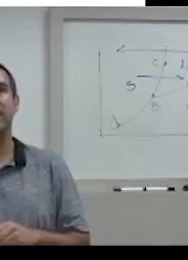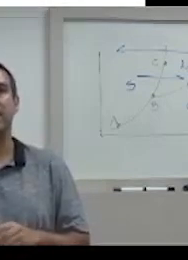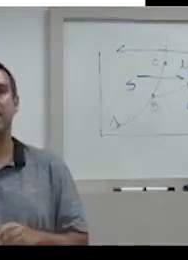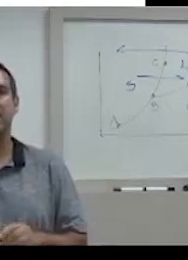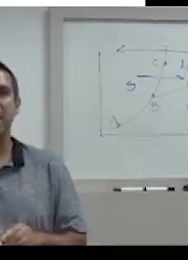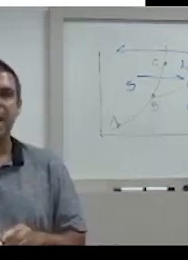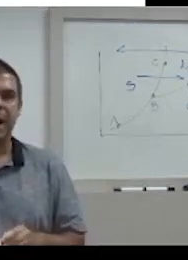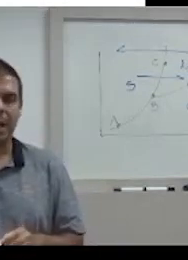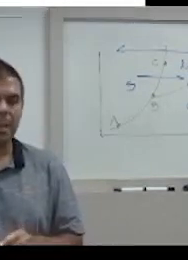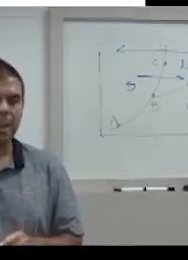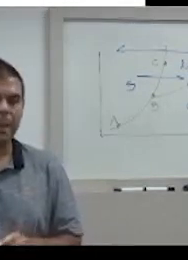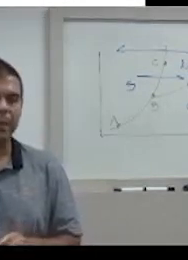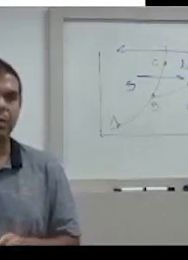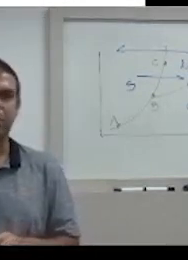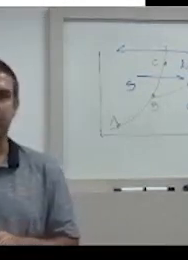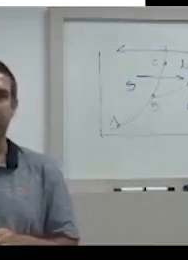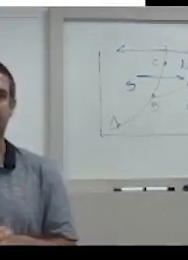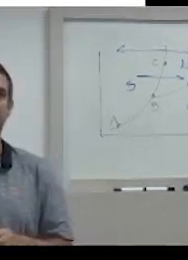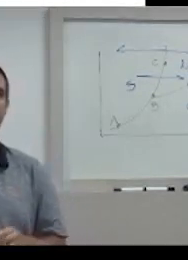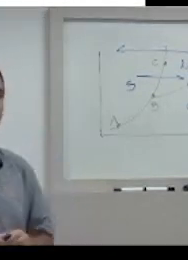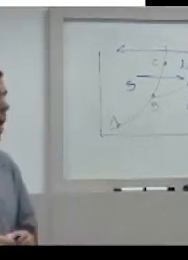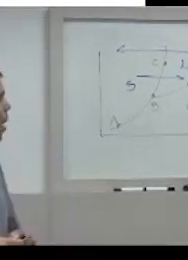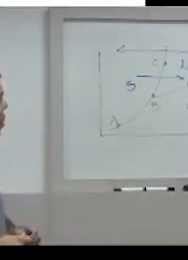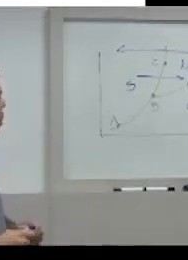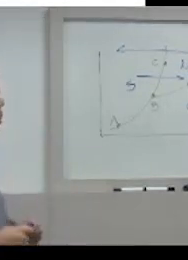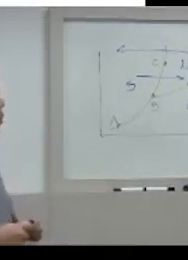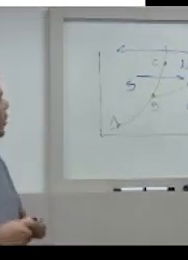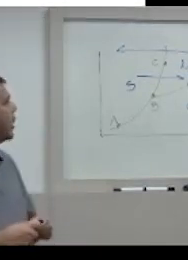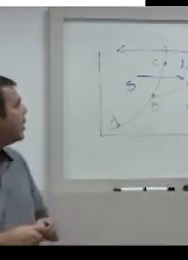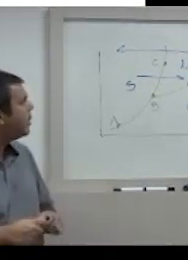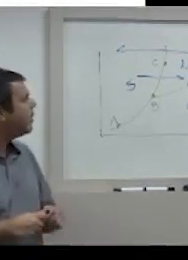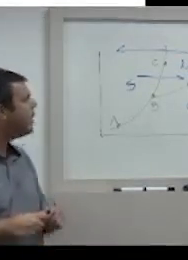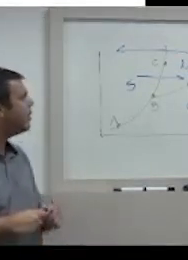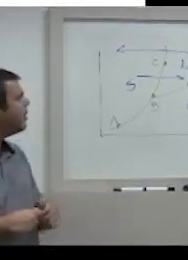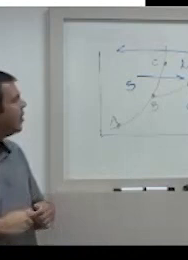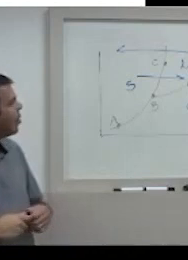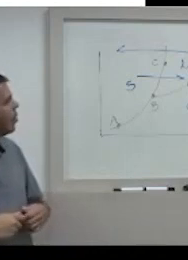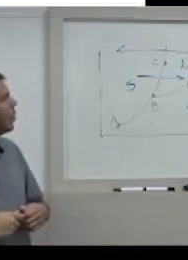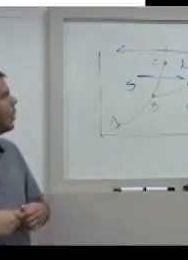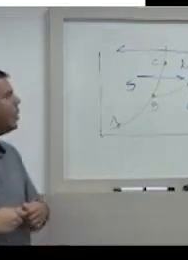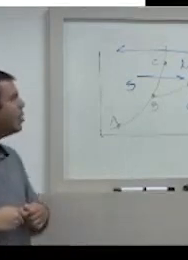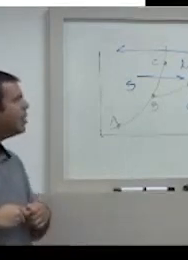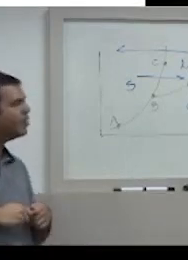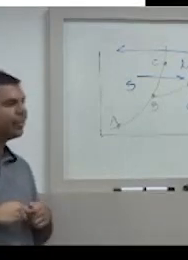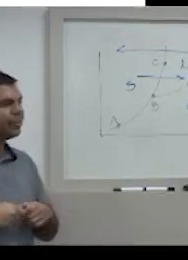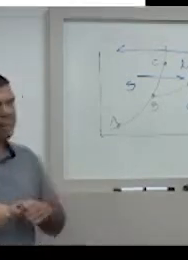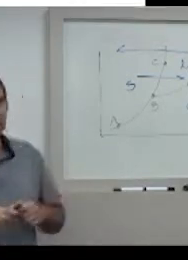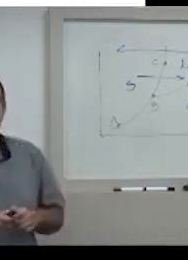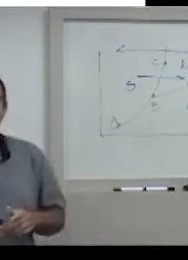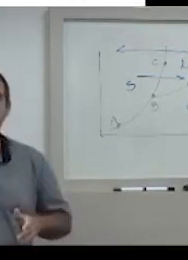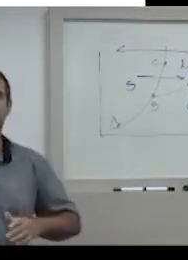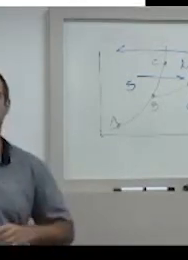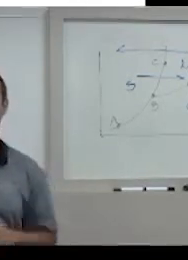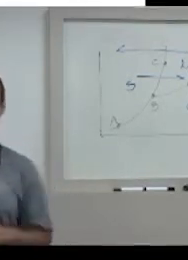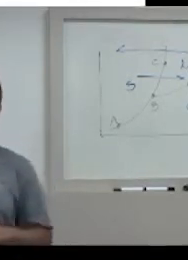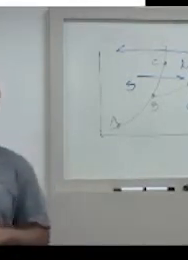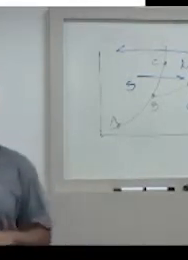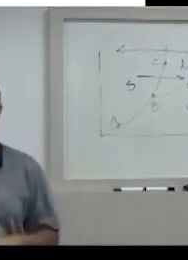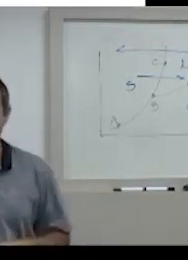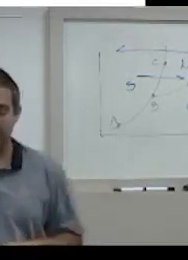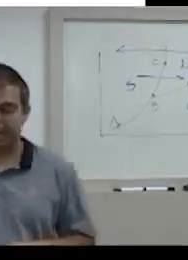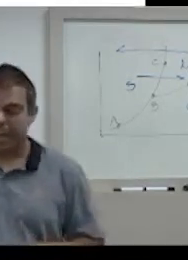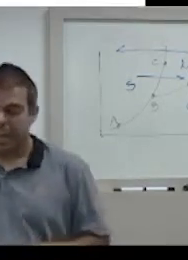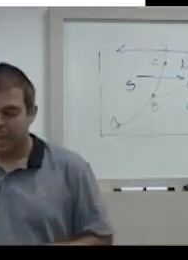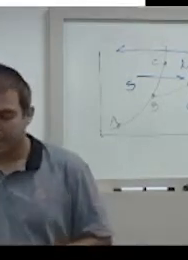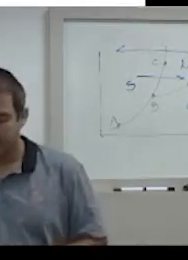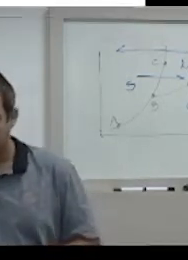você tem ali, então, acaba aparentando algumas situações aonde você vai ter que, dentro desse componente ali, você meio que se perde um pouquinho da